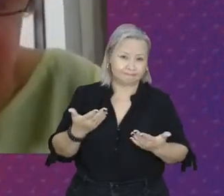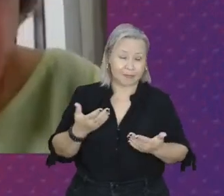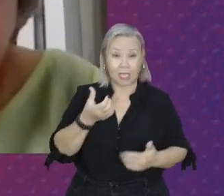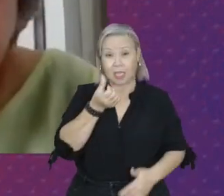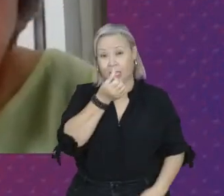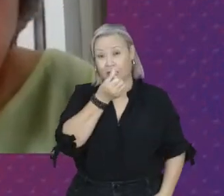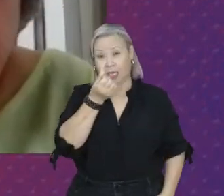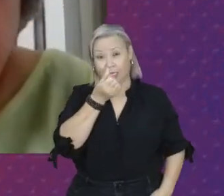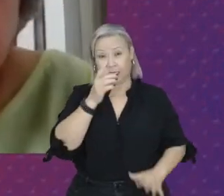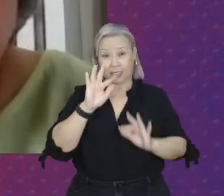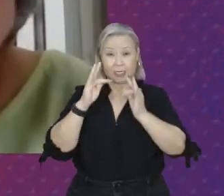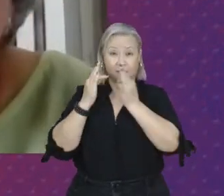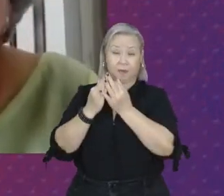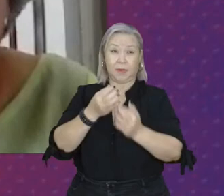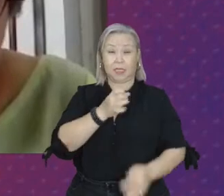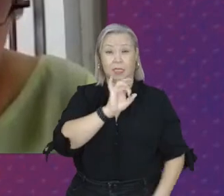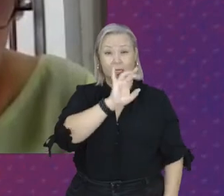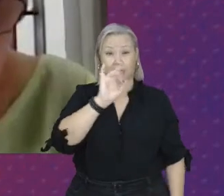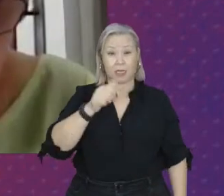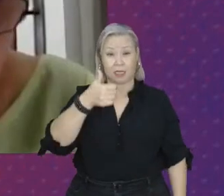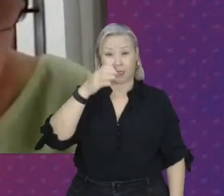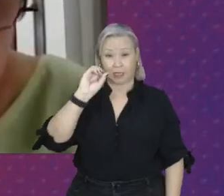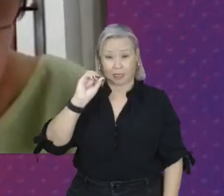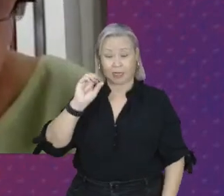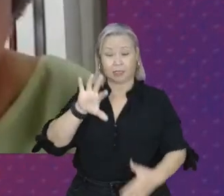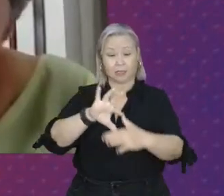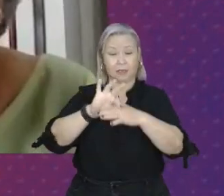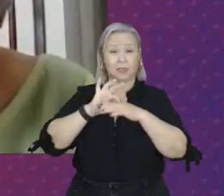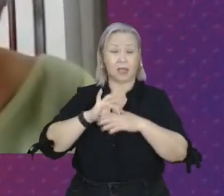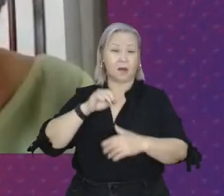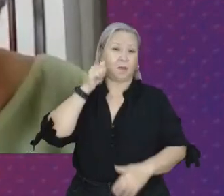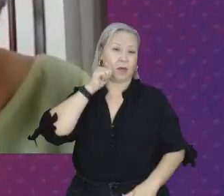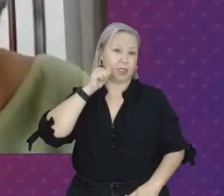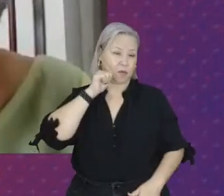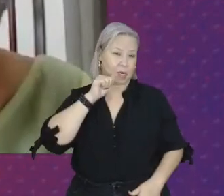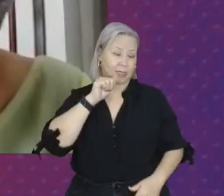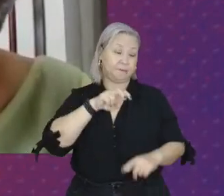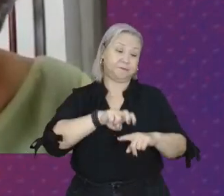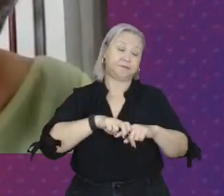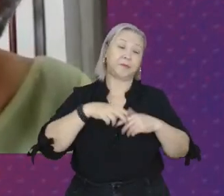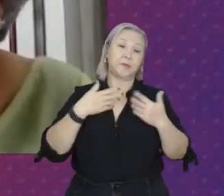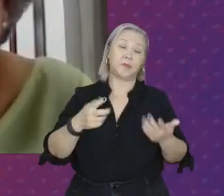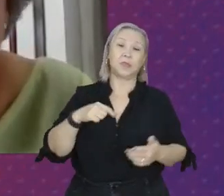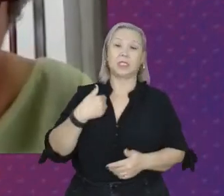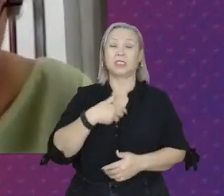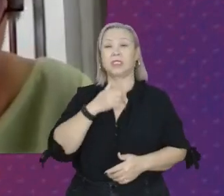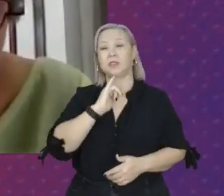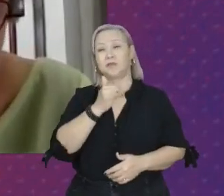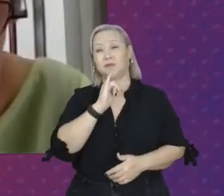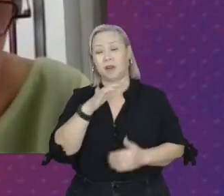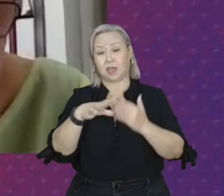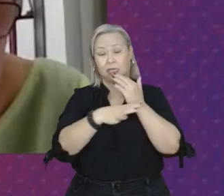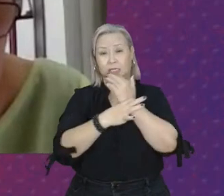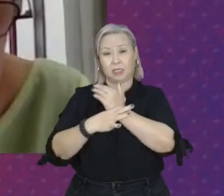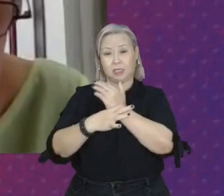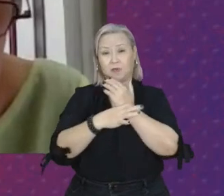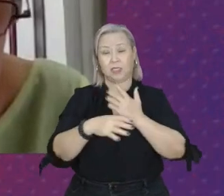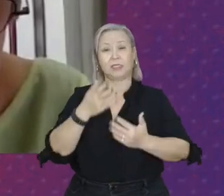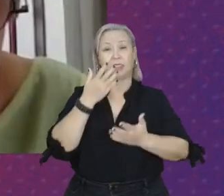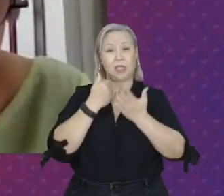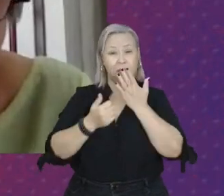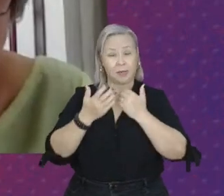6 em cada 10 são lideradas pelas mulheres. Por isso que a gente diz que a segurança alimentar